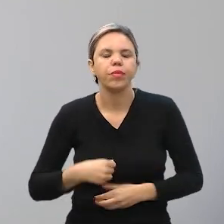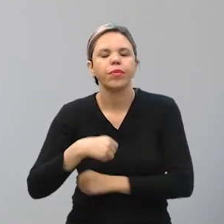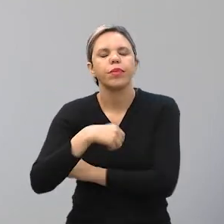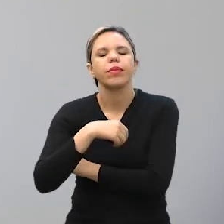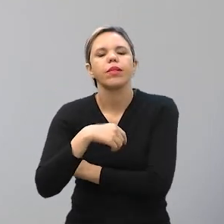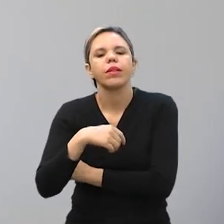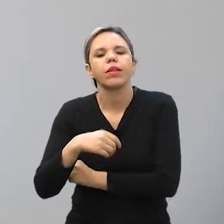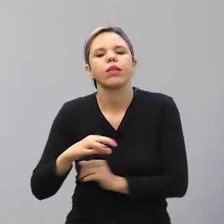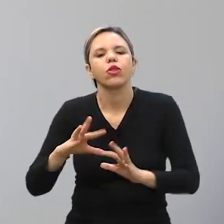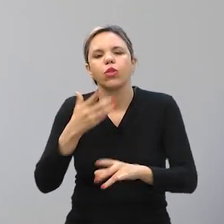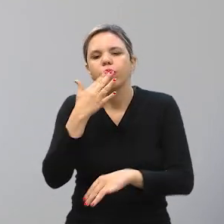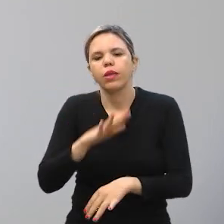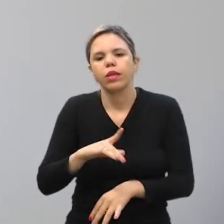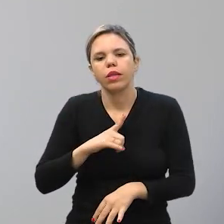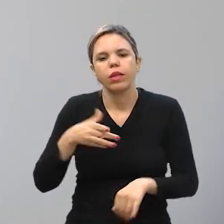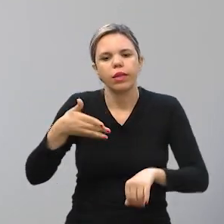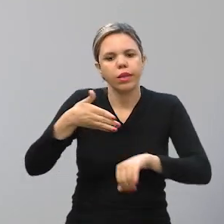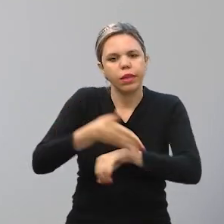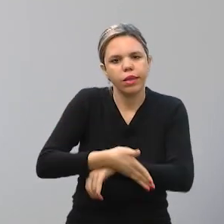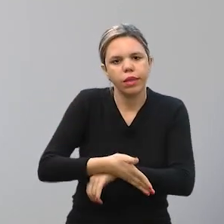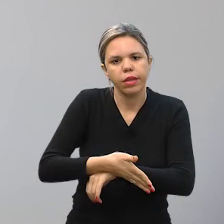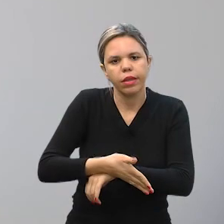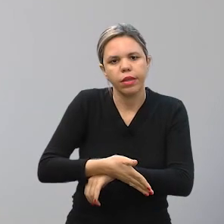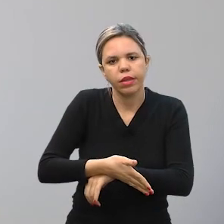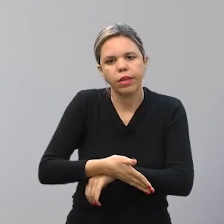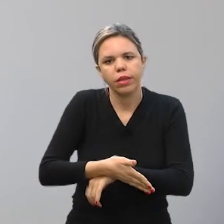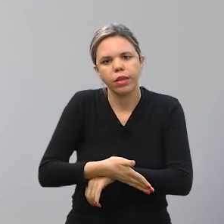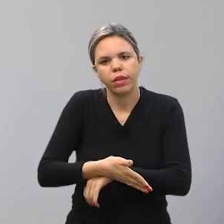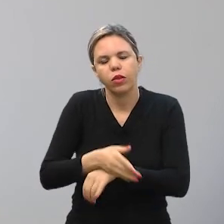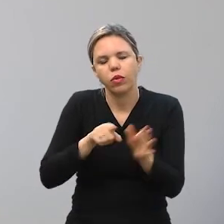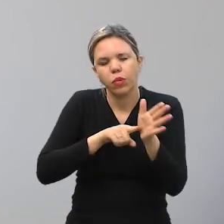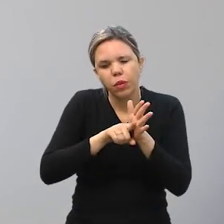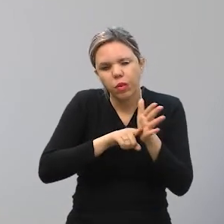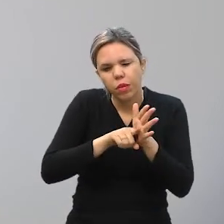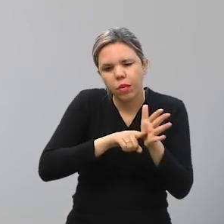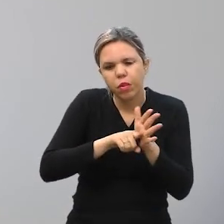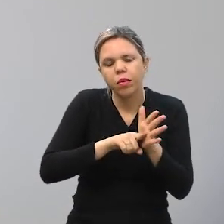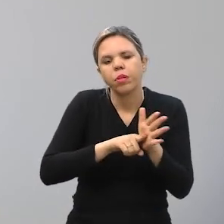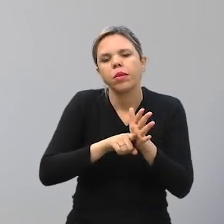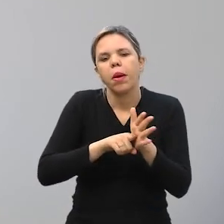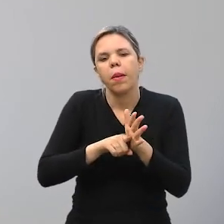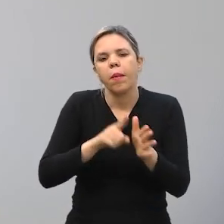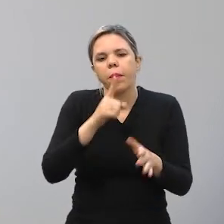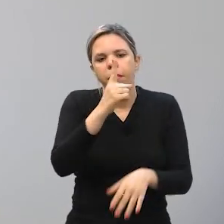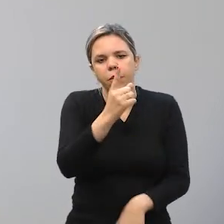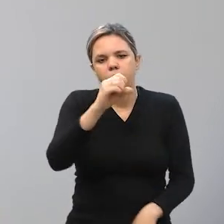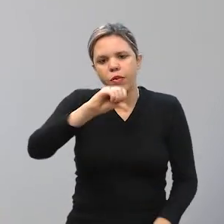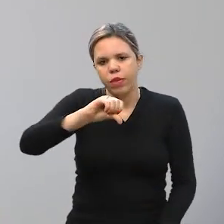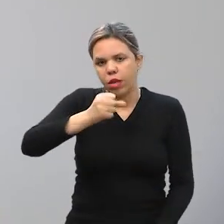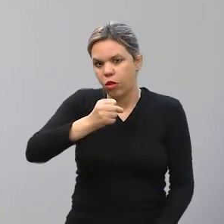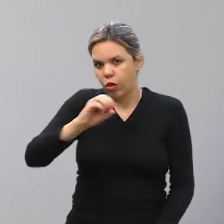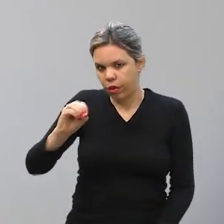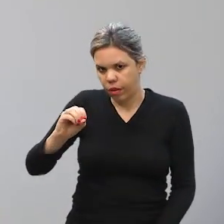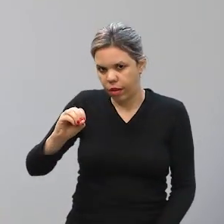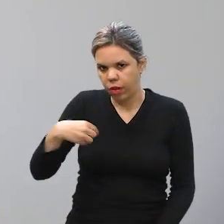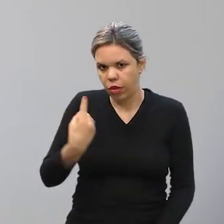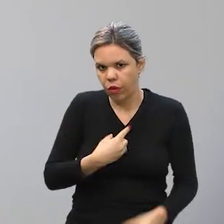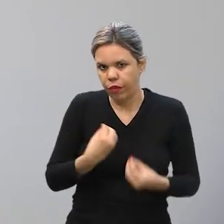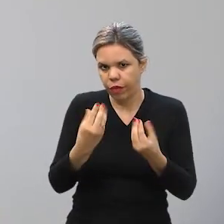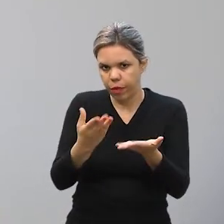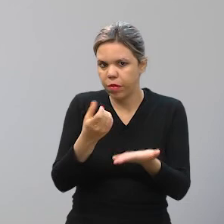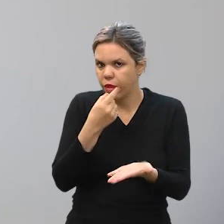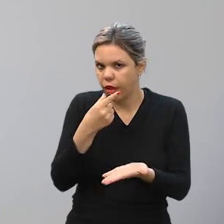Porque para toda criança que entrar dentro desse estudo, né, de 1980, nós vamos dar